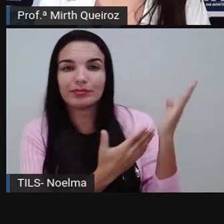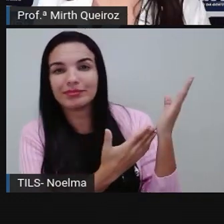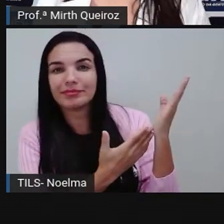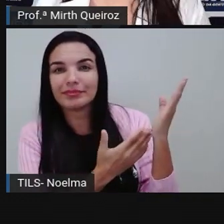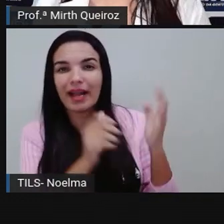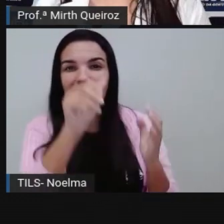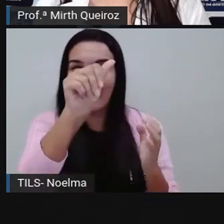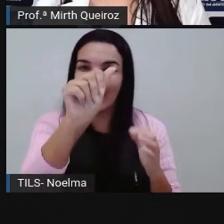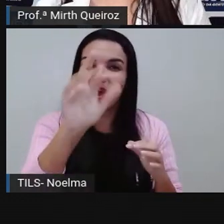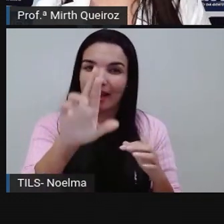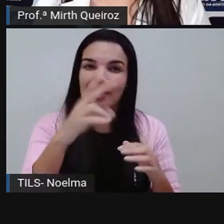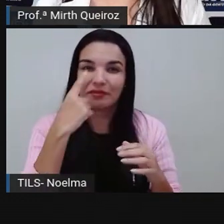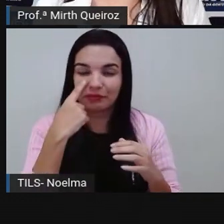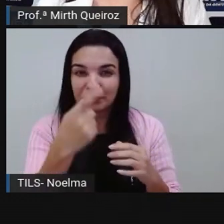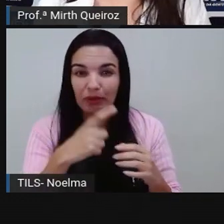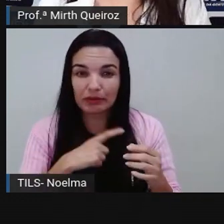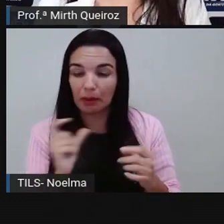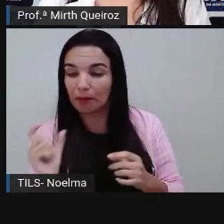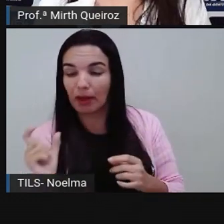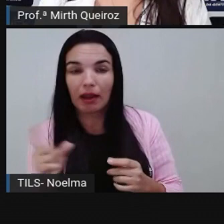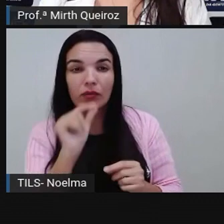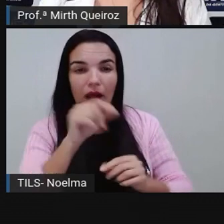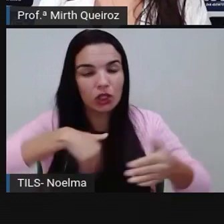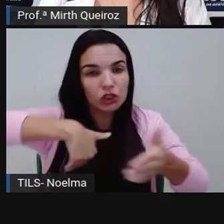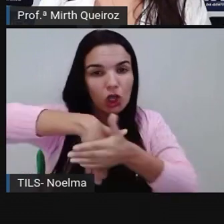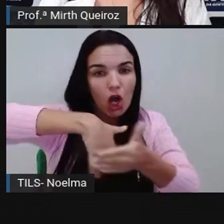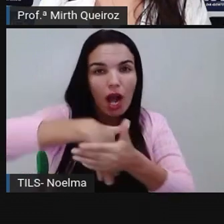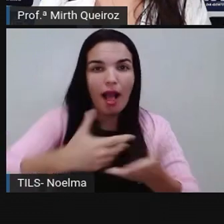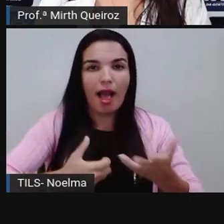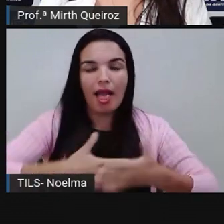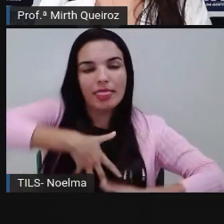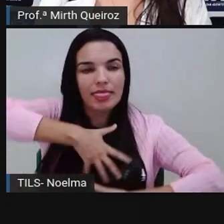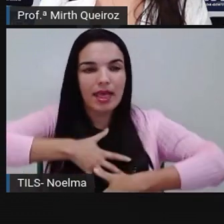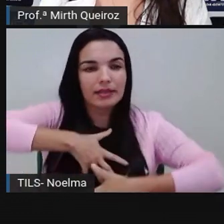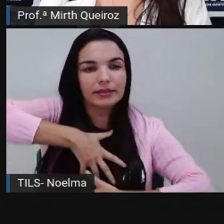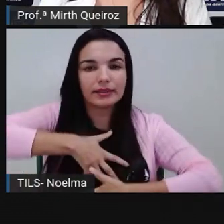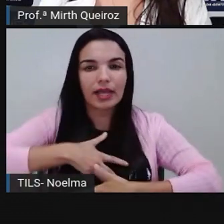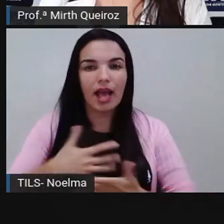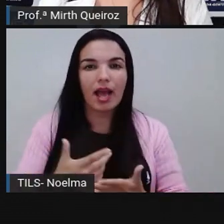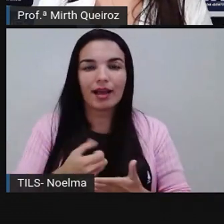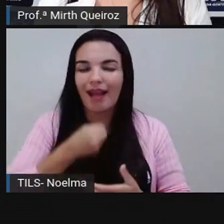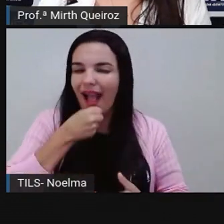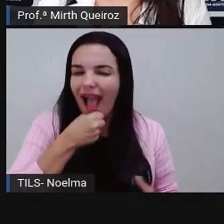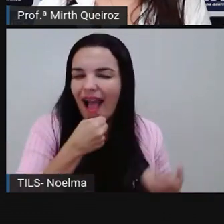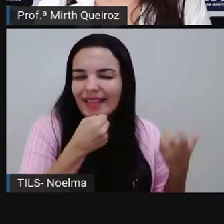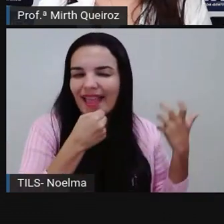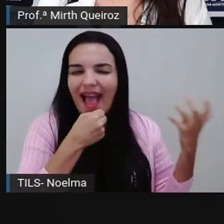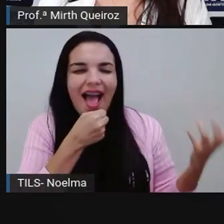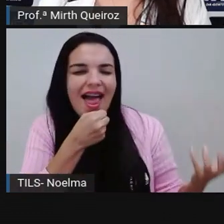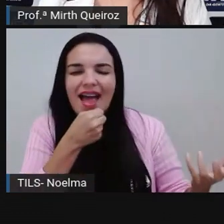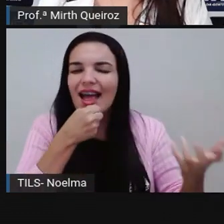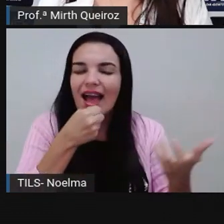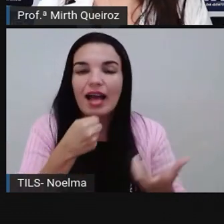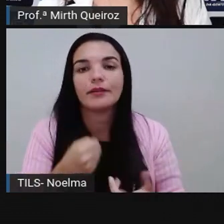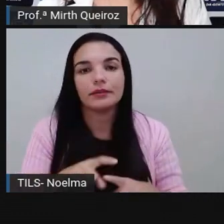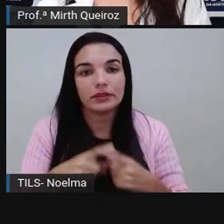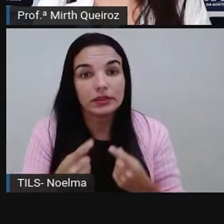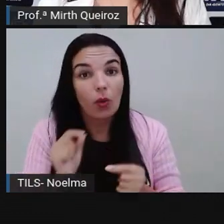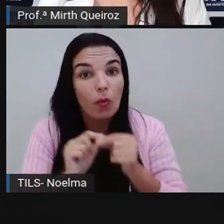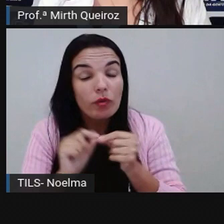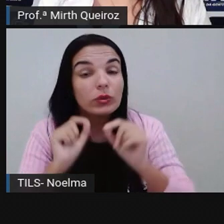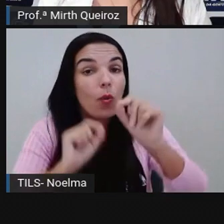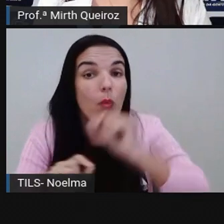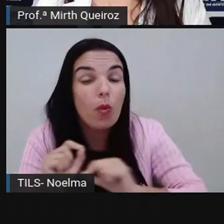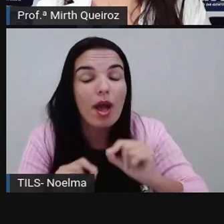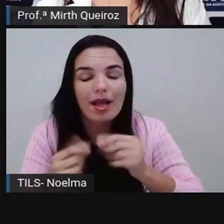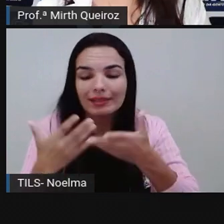jogar, dançar, cantar, são ações, certo? Indica ação aí, ó, ação jogar, ação